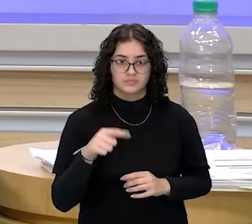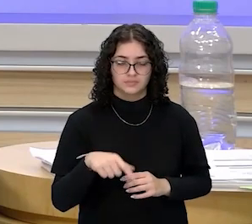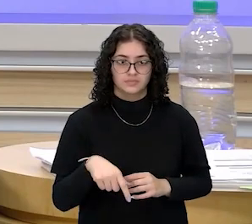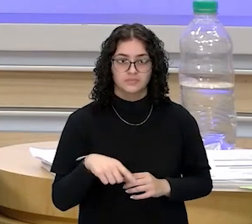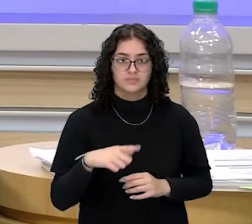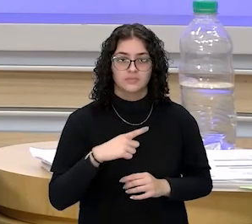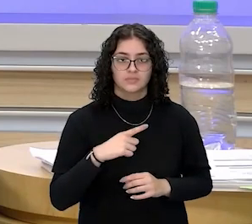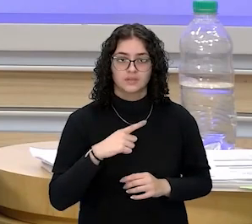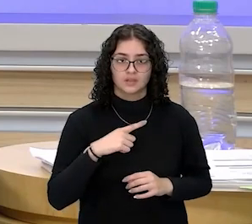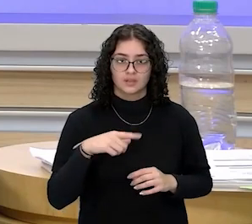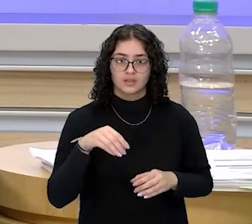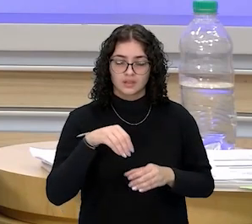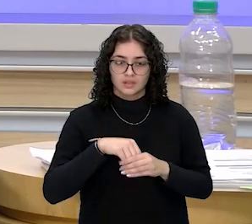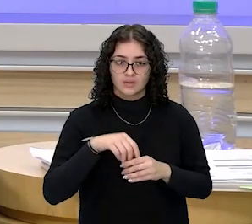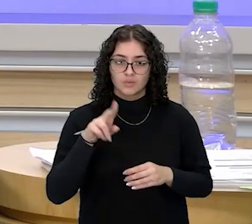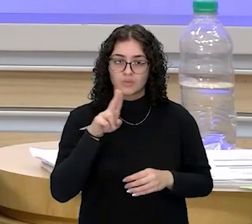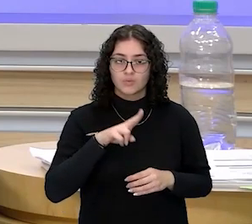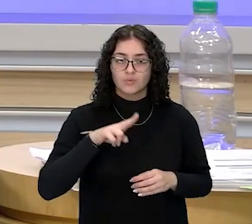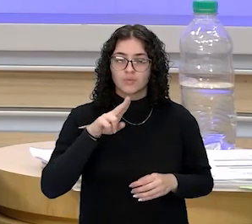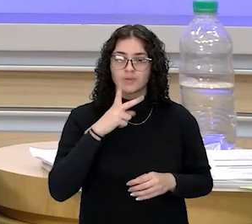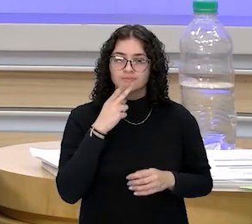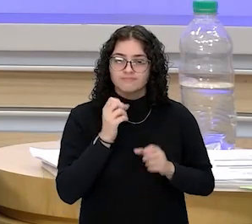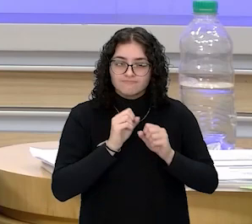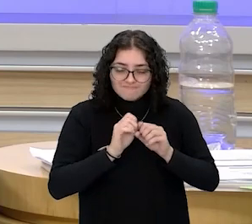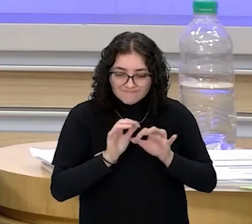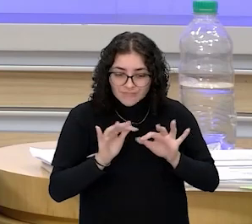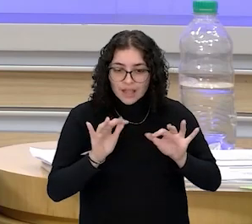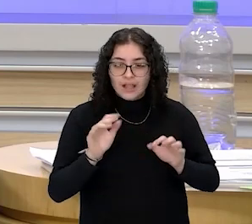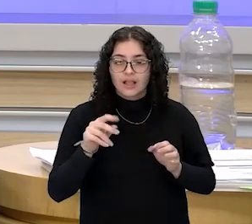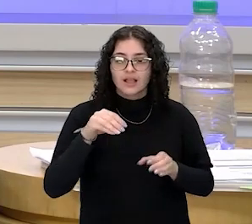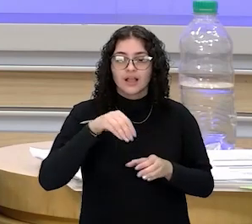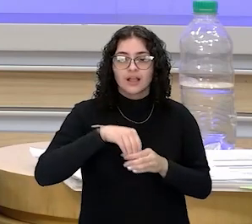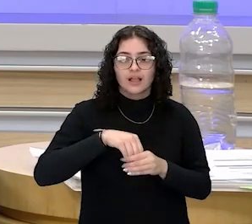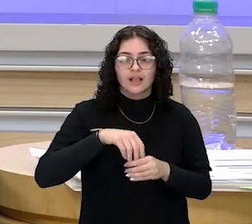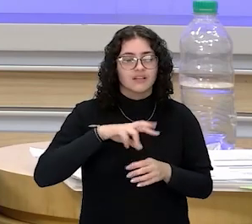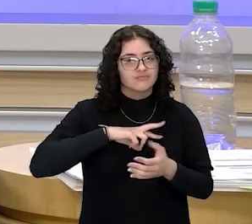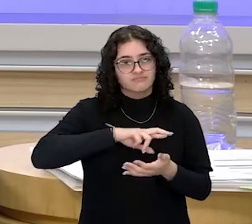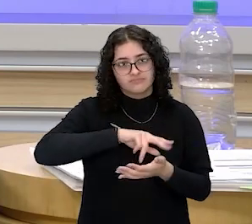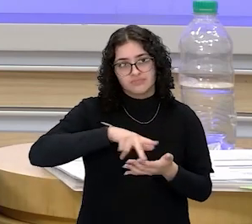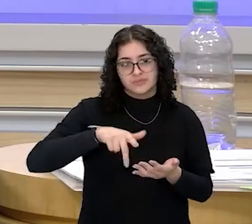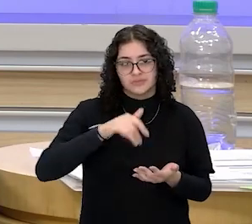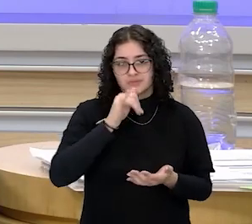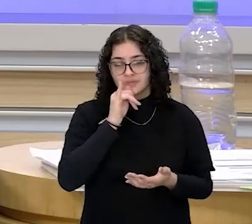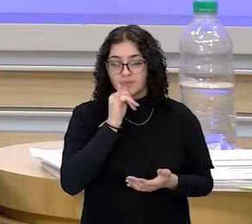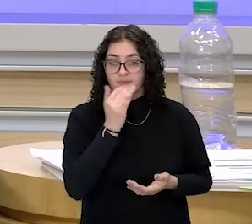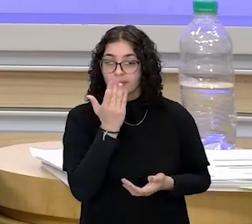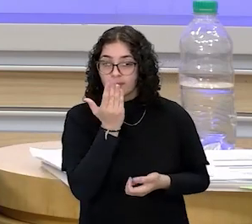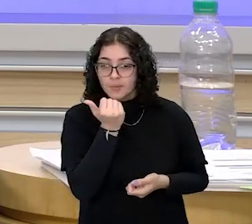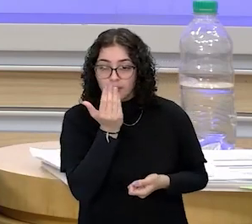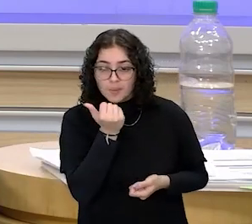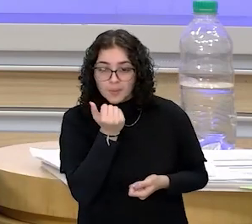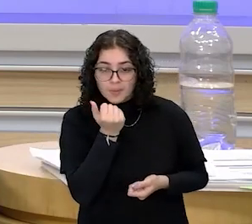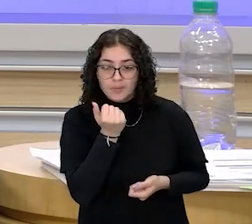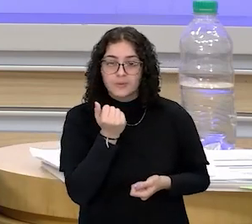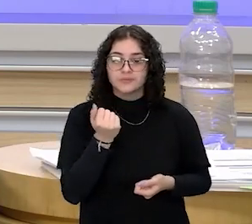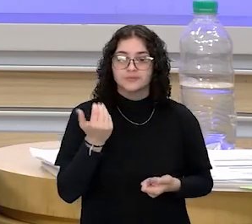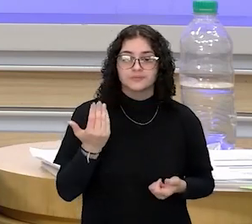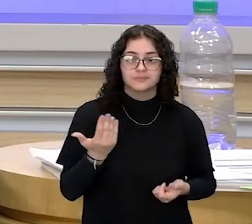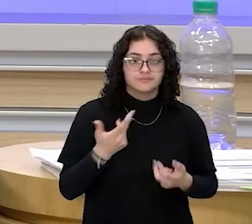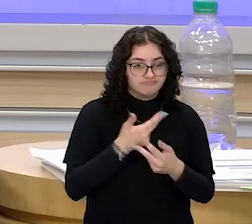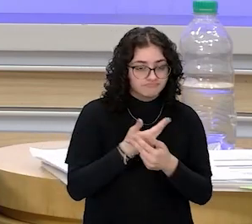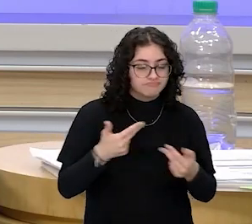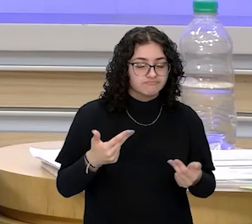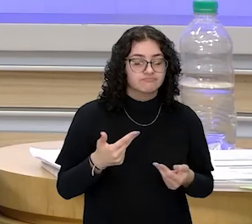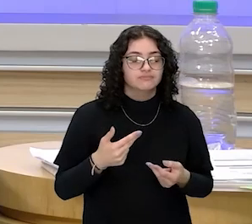de acidez que a gente utiliza aí, tanto para diversas coisas, né? Para alimentação, para